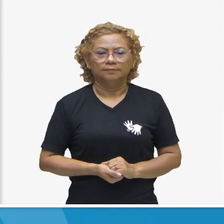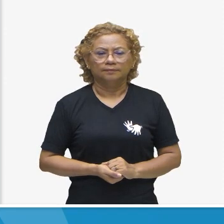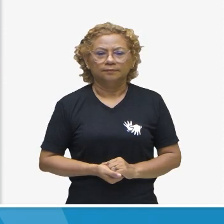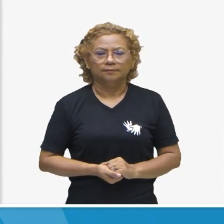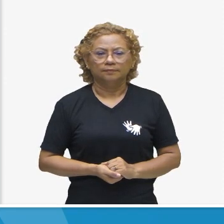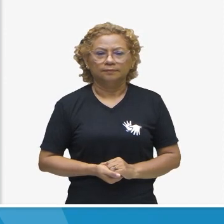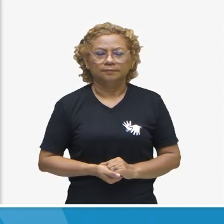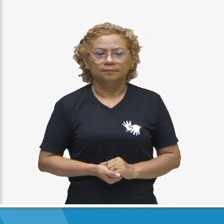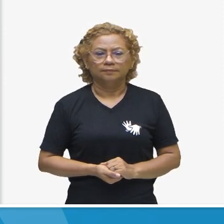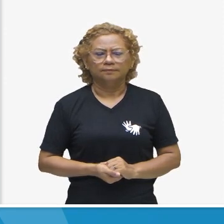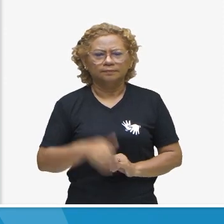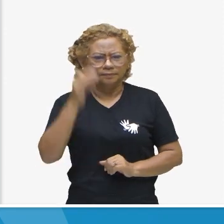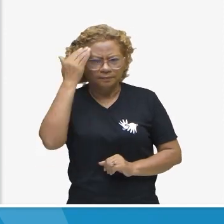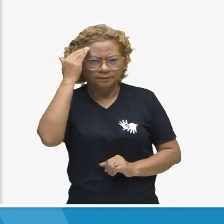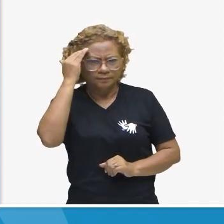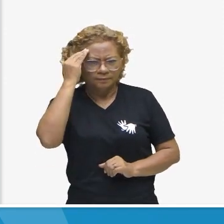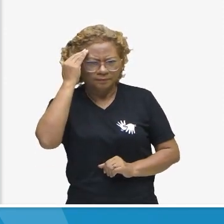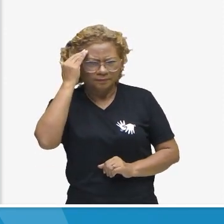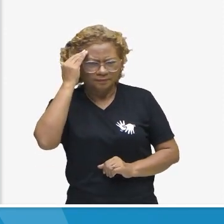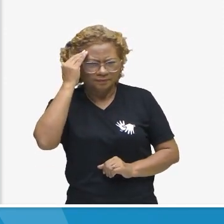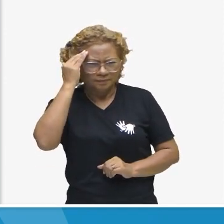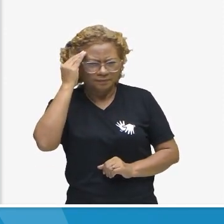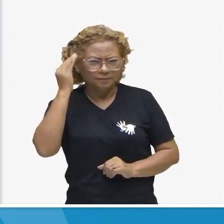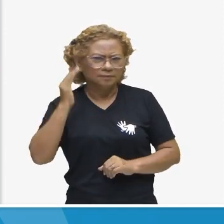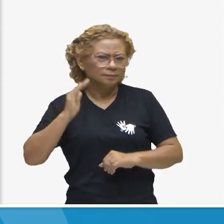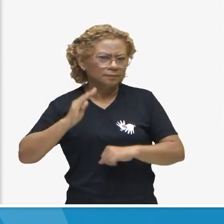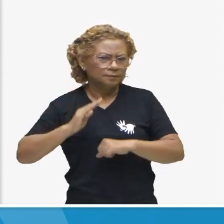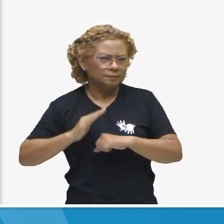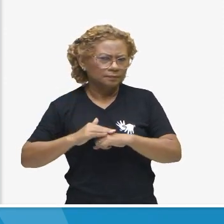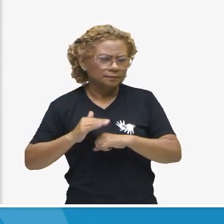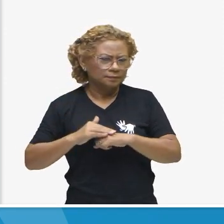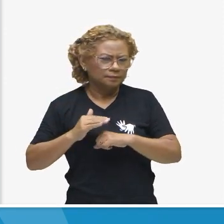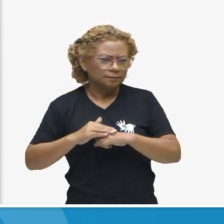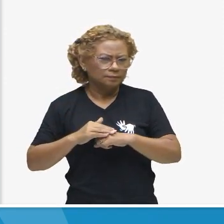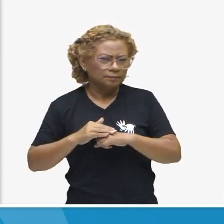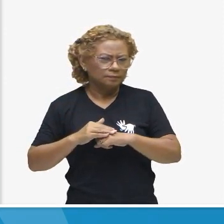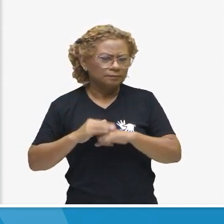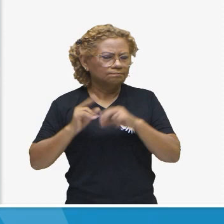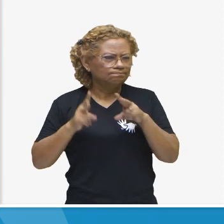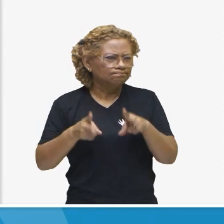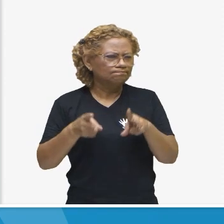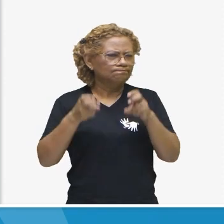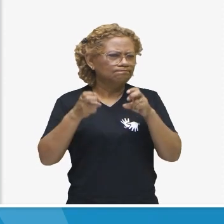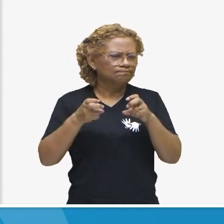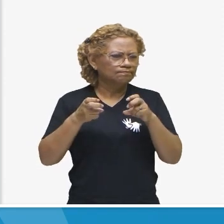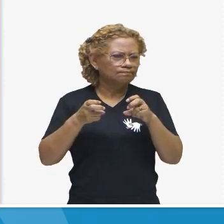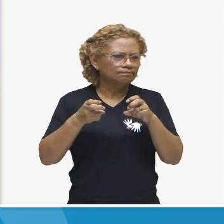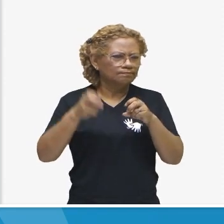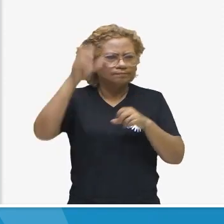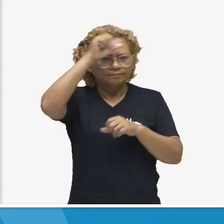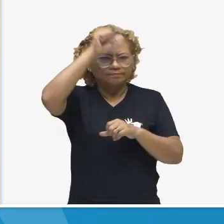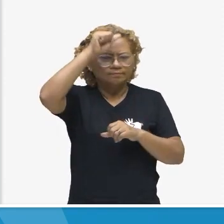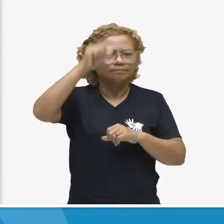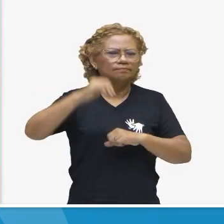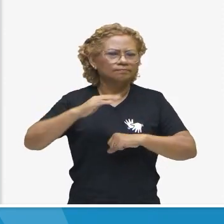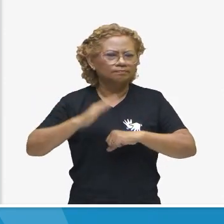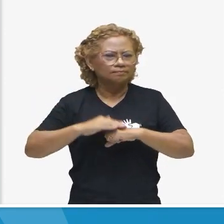Bom, para a gente entender melhor, para a gente visualizar melhor como que isso